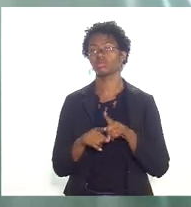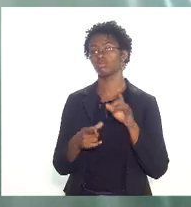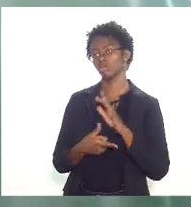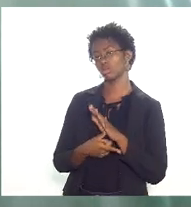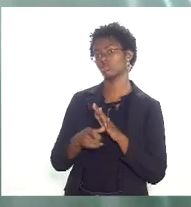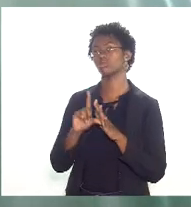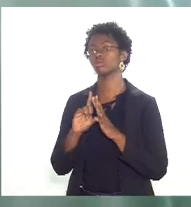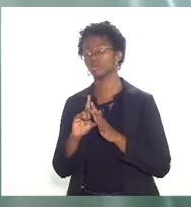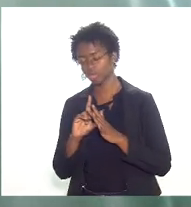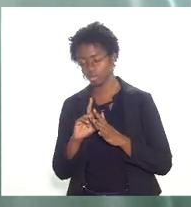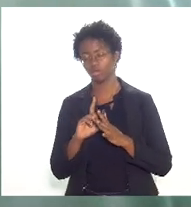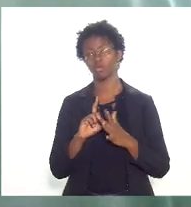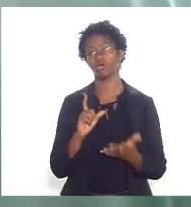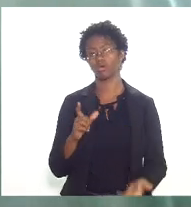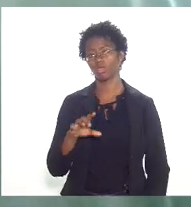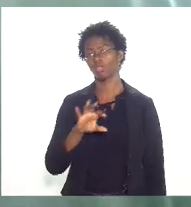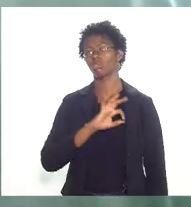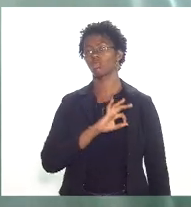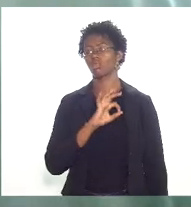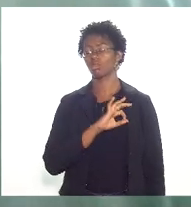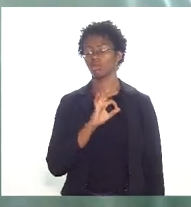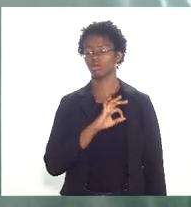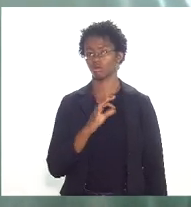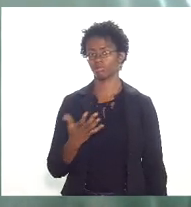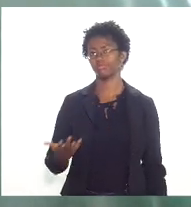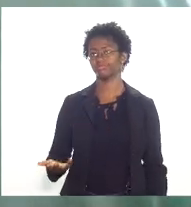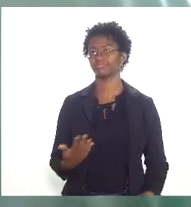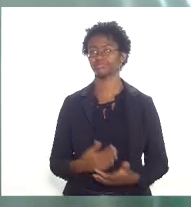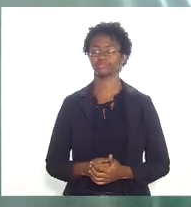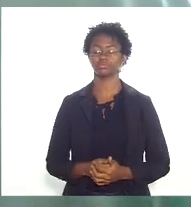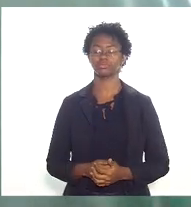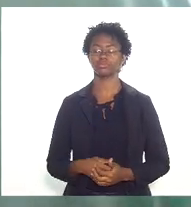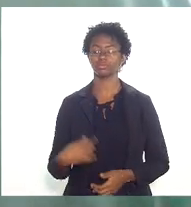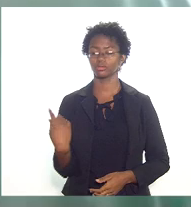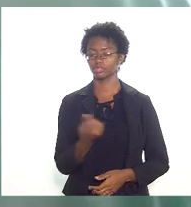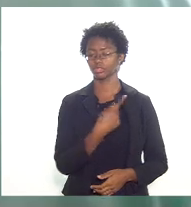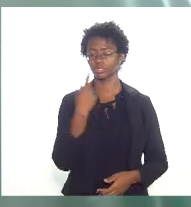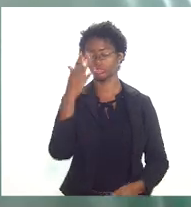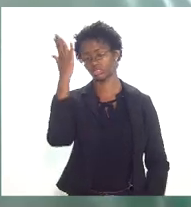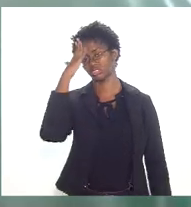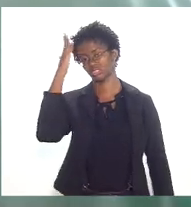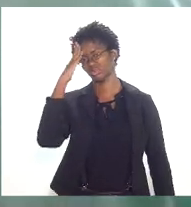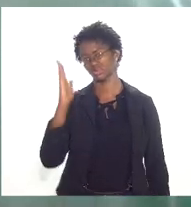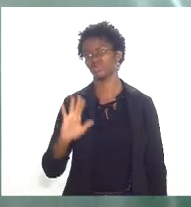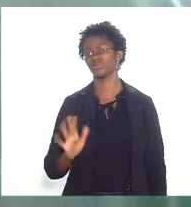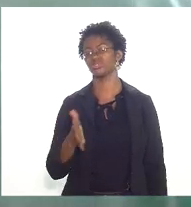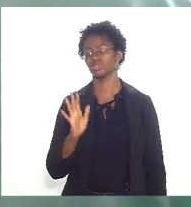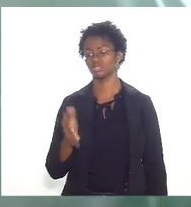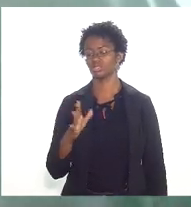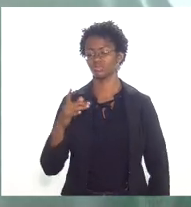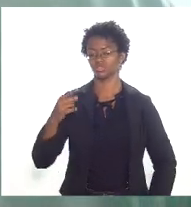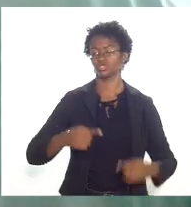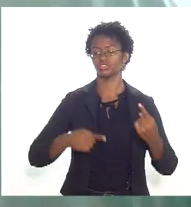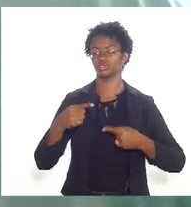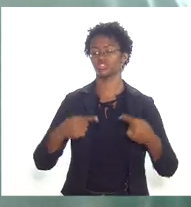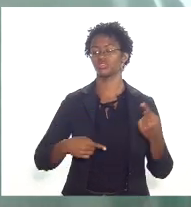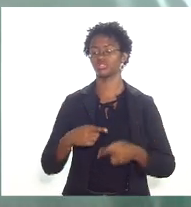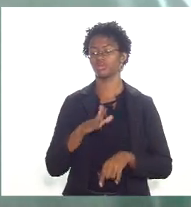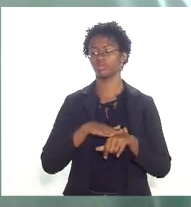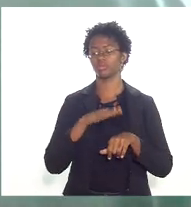Delegados da decradi então é disso que se trata é claro que a gente sabia da lei da declarados foi discutido com os próprios